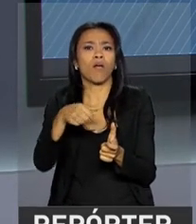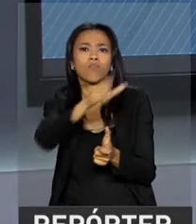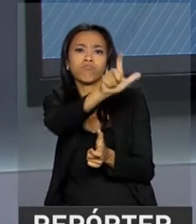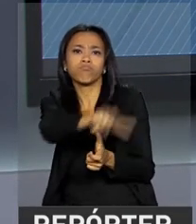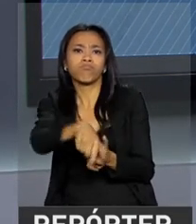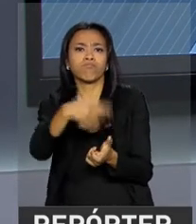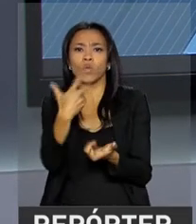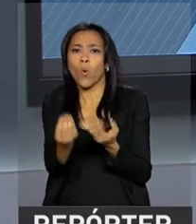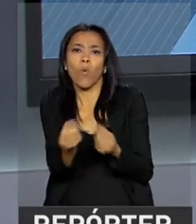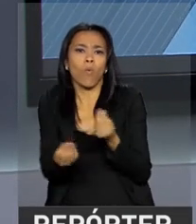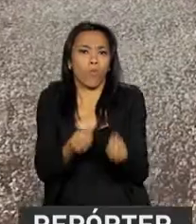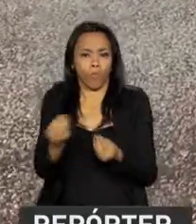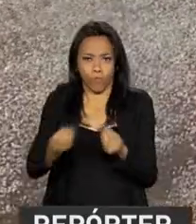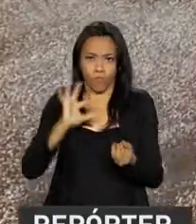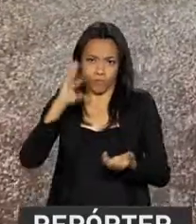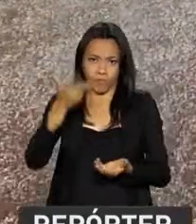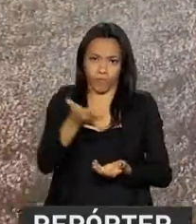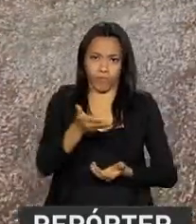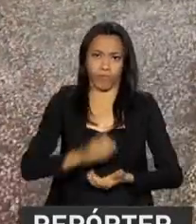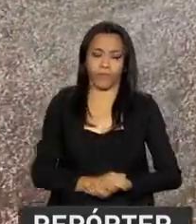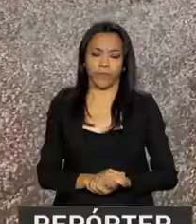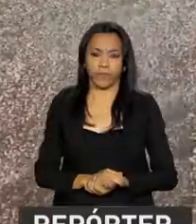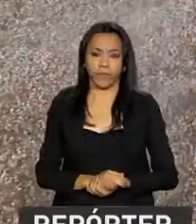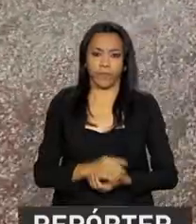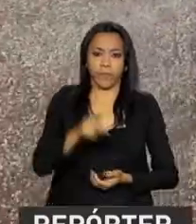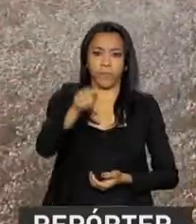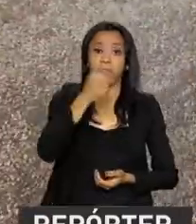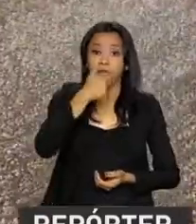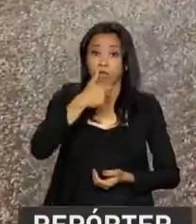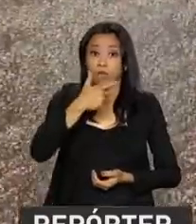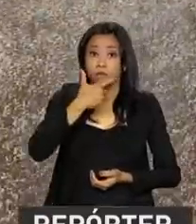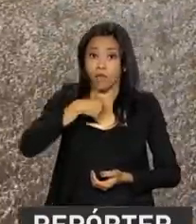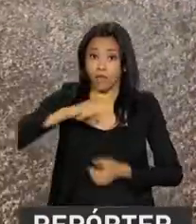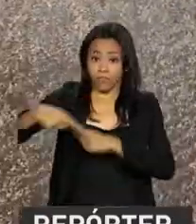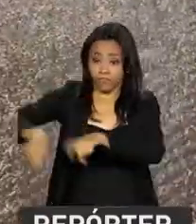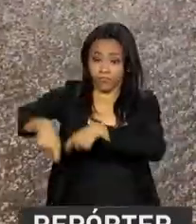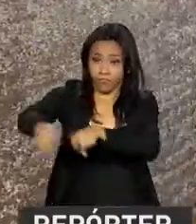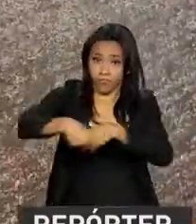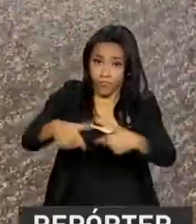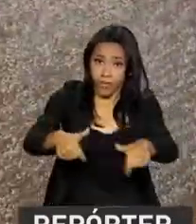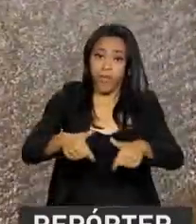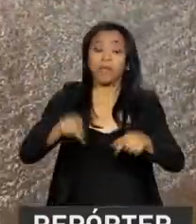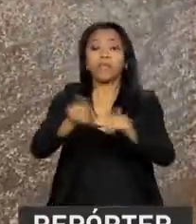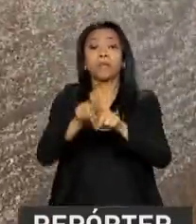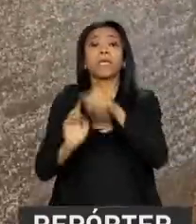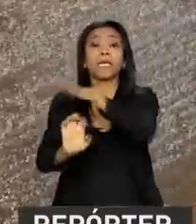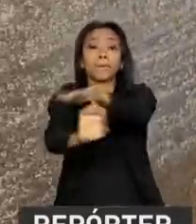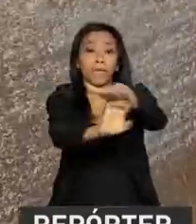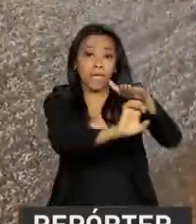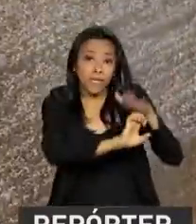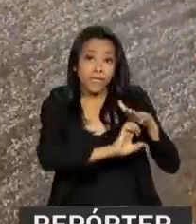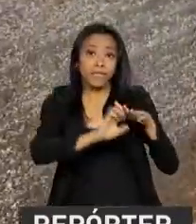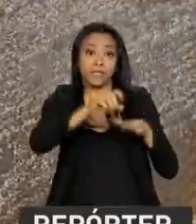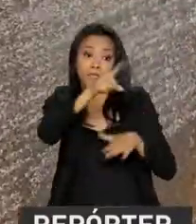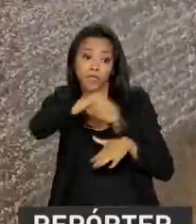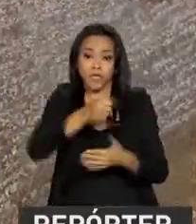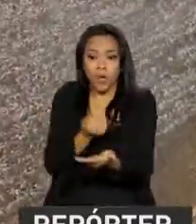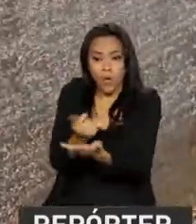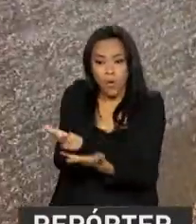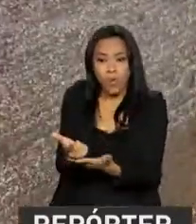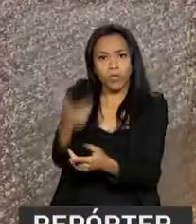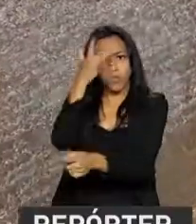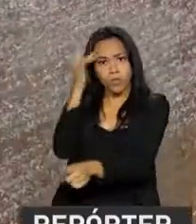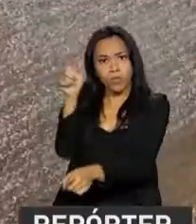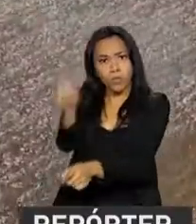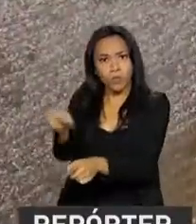rural produtores rurais empresas que compram produtos agrícolas de pessoas físicas podem